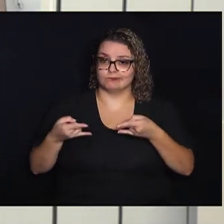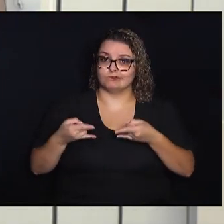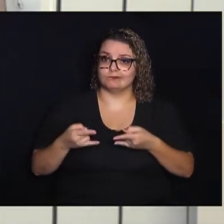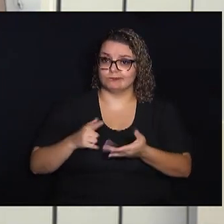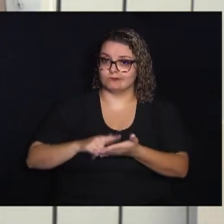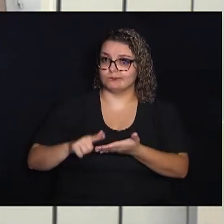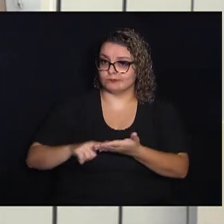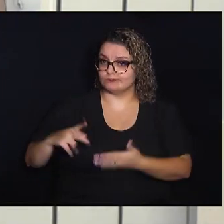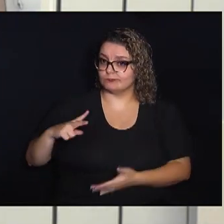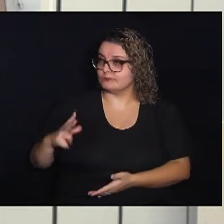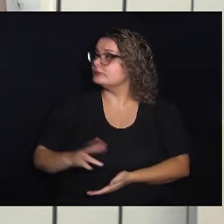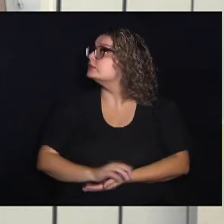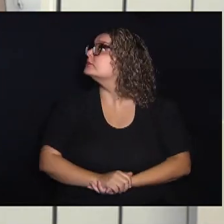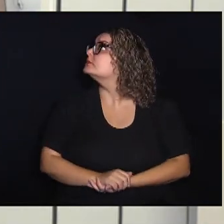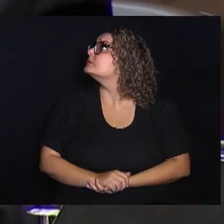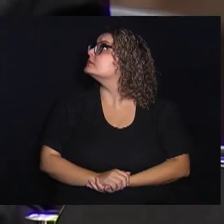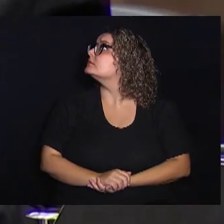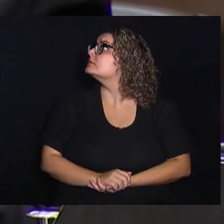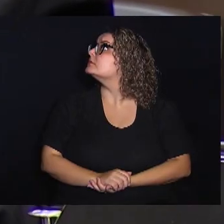higiene.